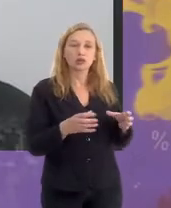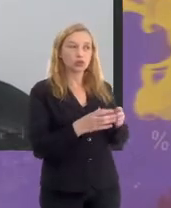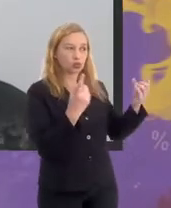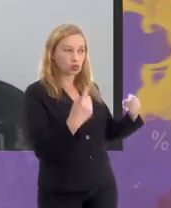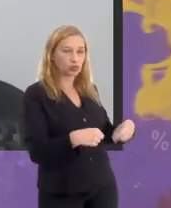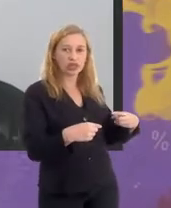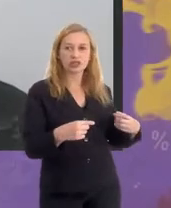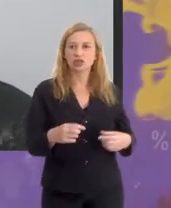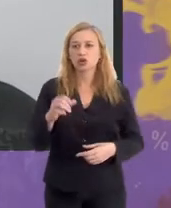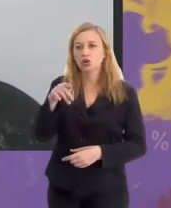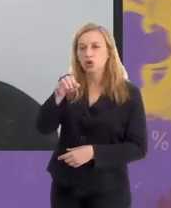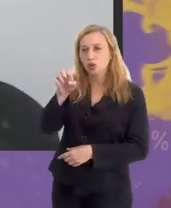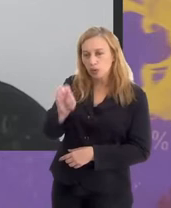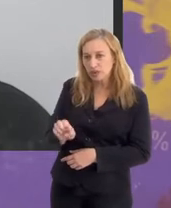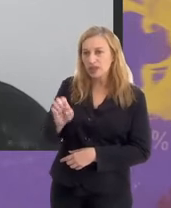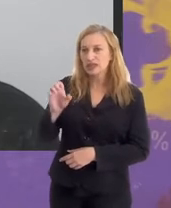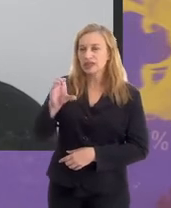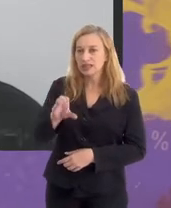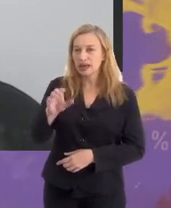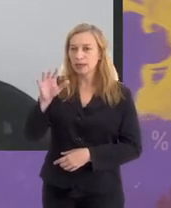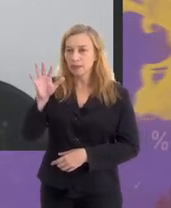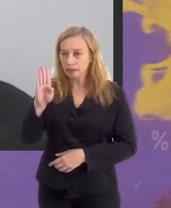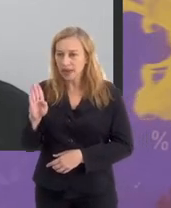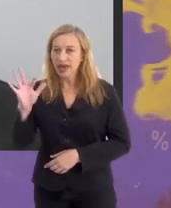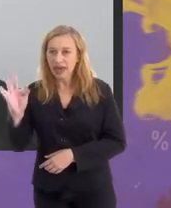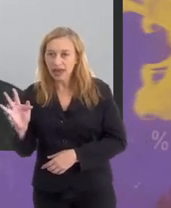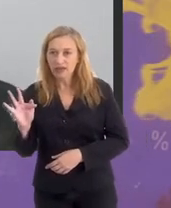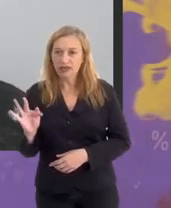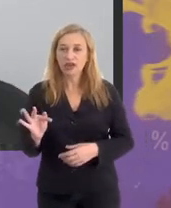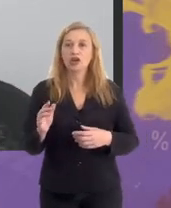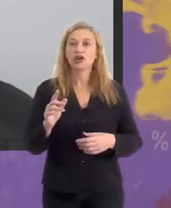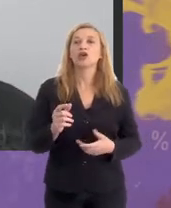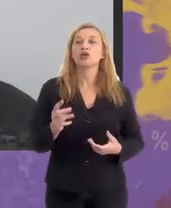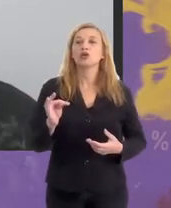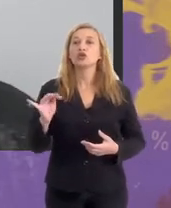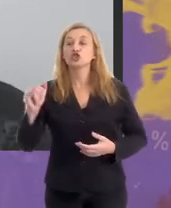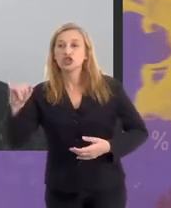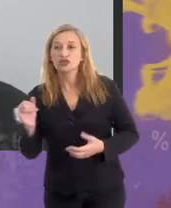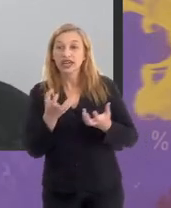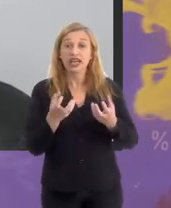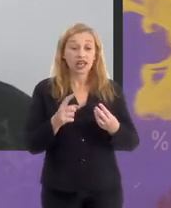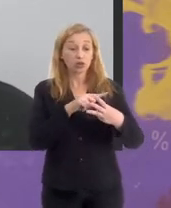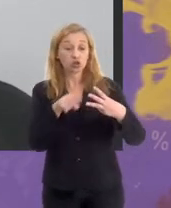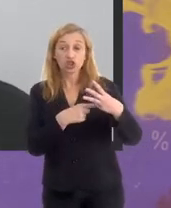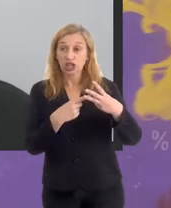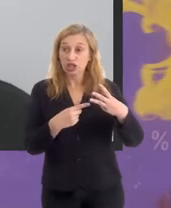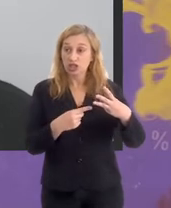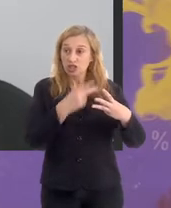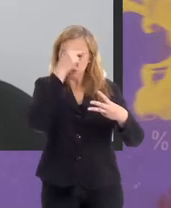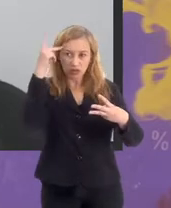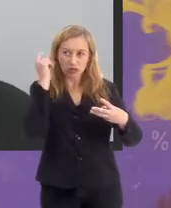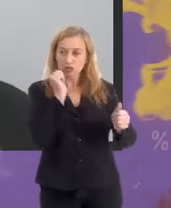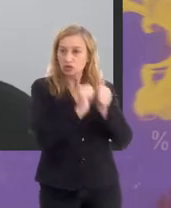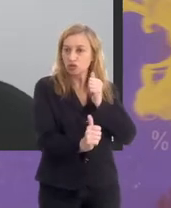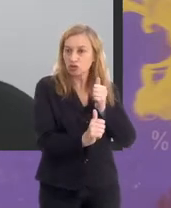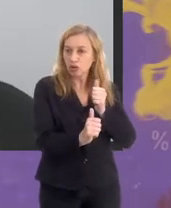choque entre clubes e CBF porque o Tite vai querer os três já Copa os três João está Possivelmente ainda disputando